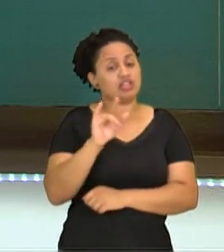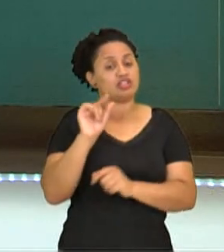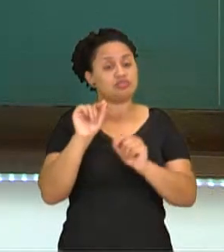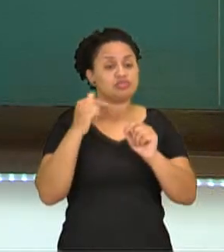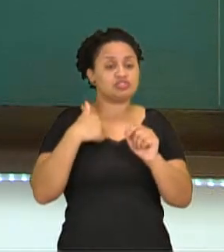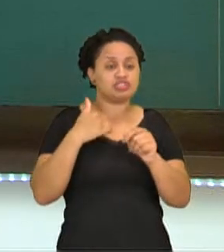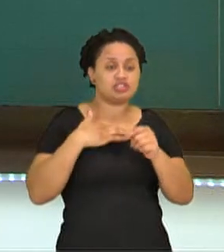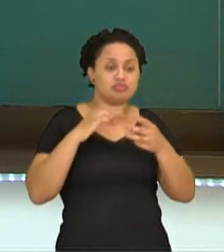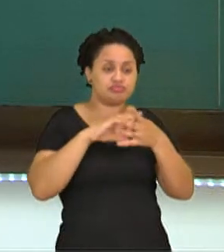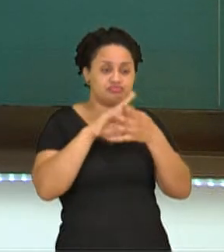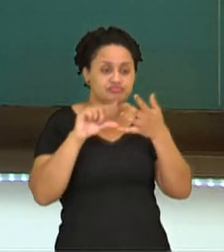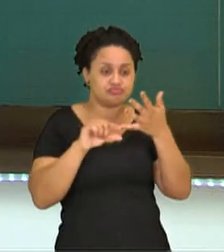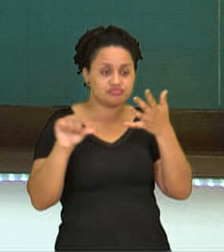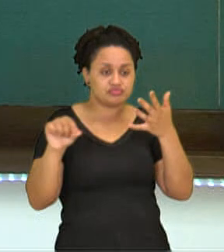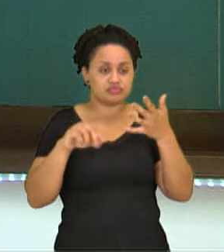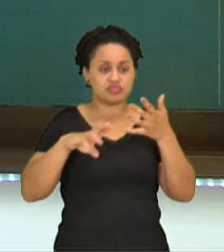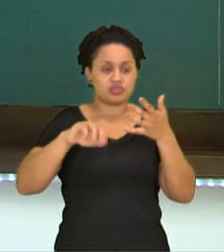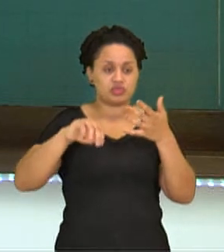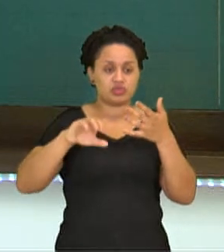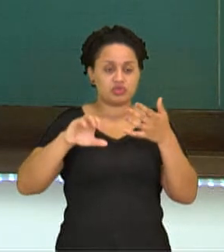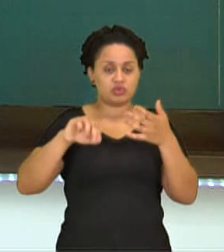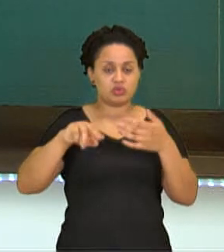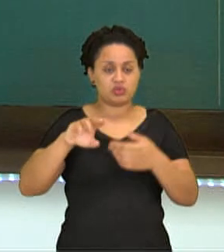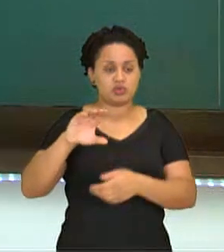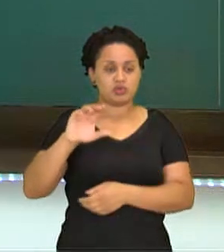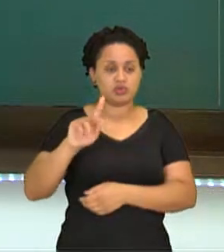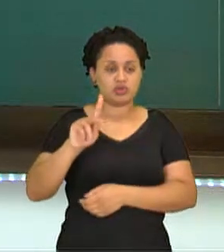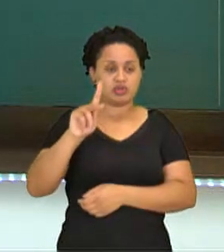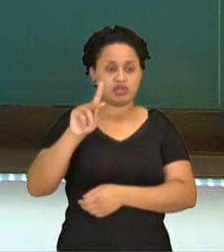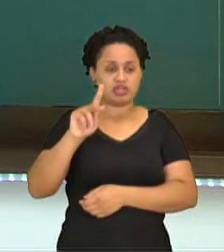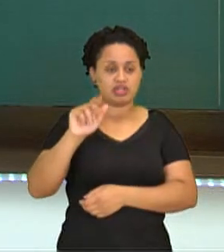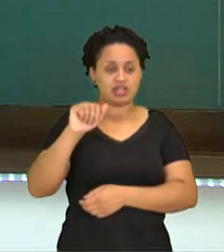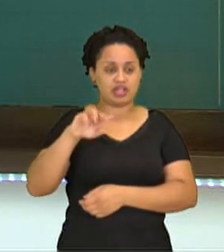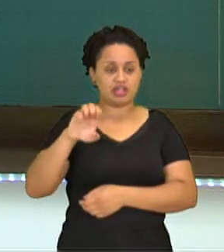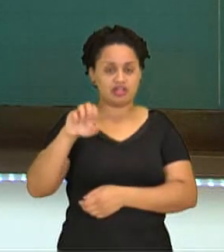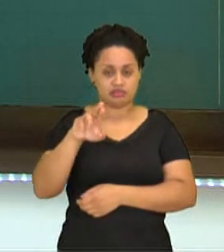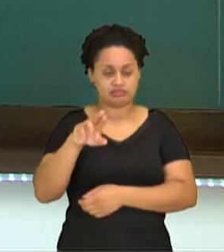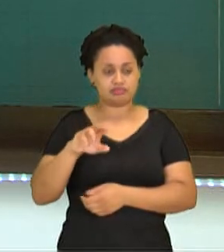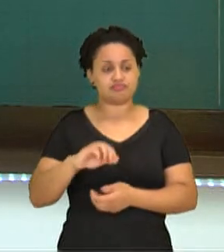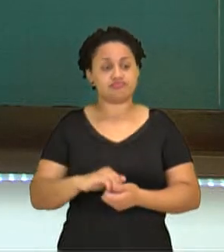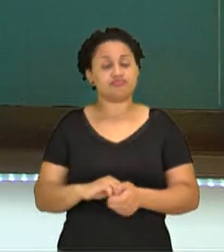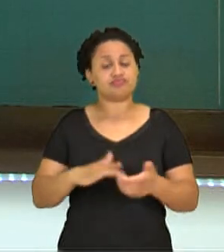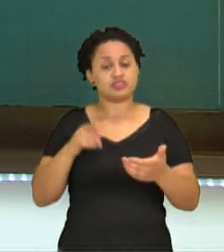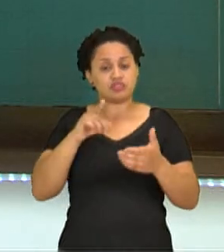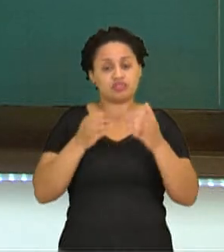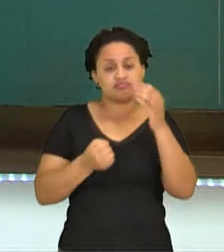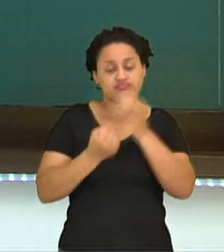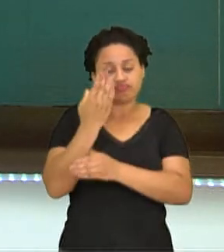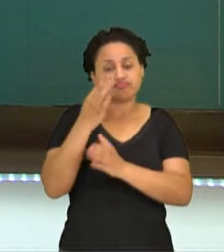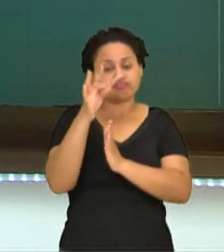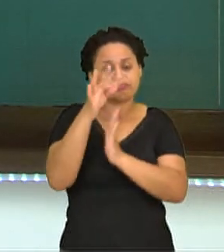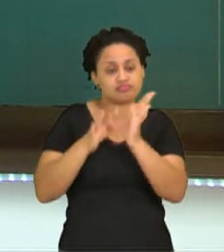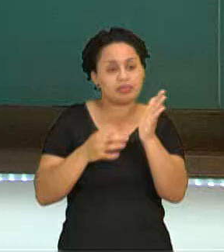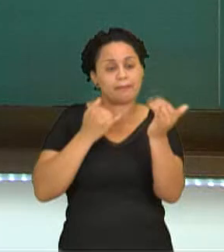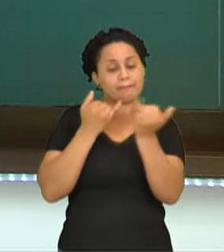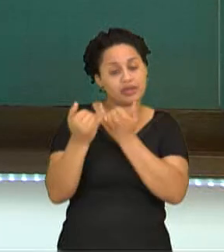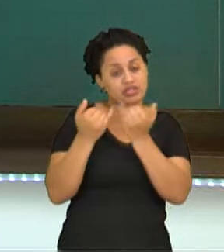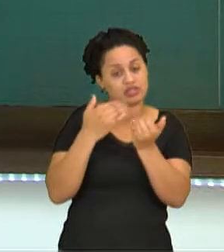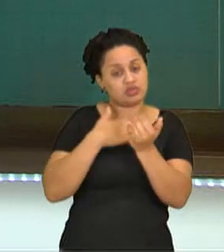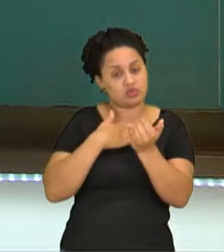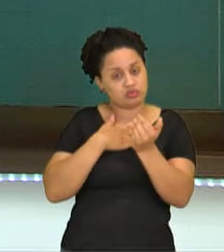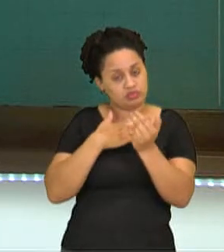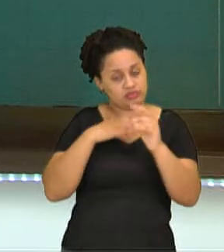de Teacher Dani, ok? Então, vocês vão produzir um texto semelhante a